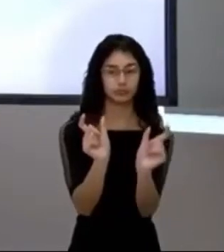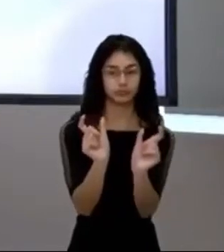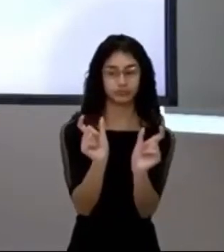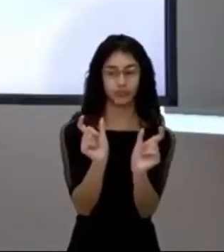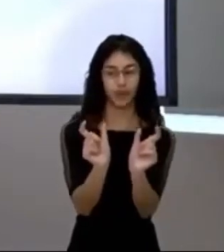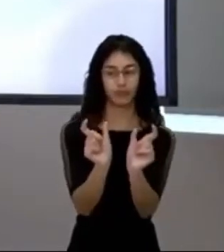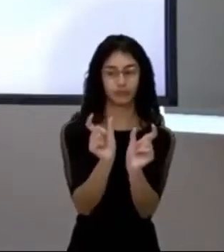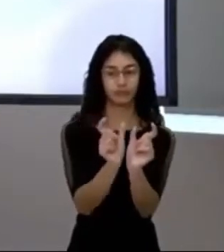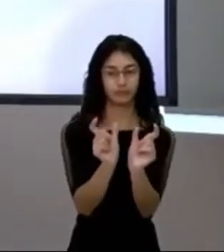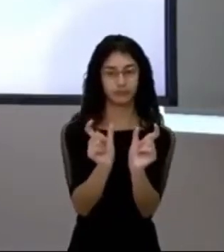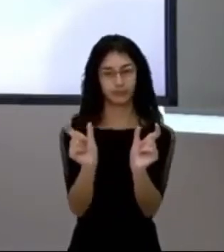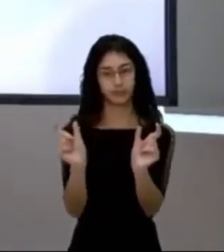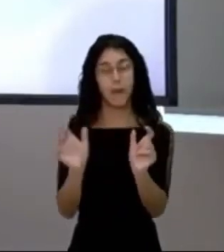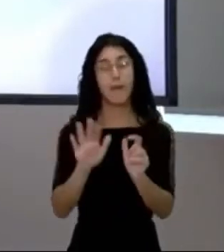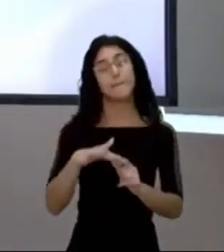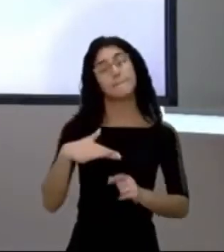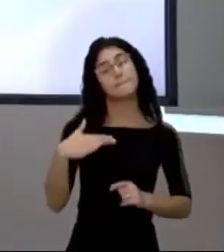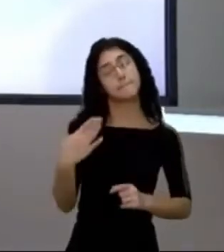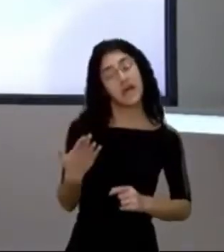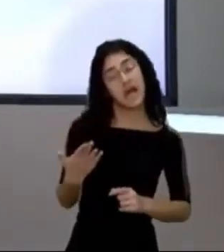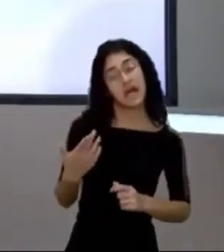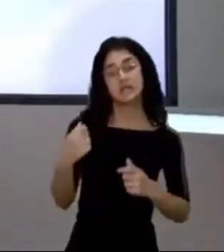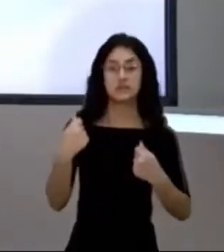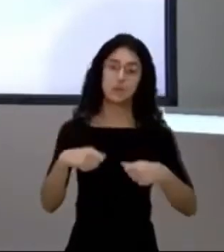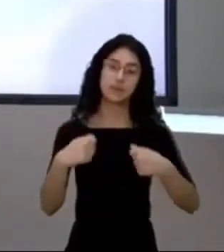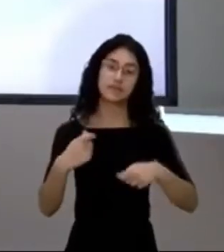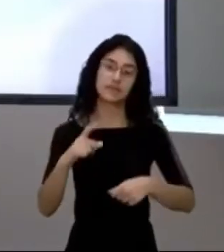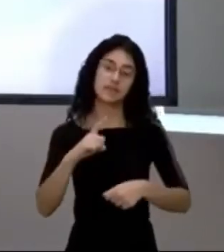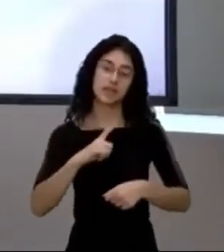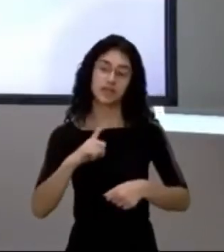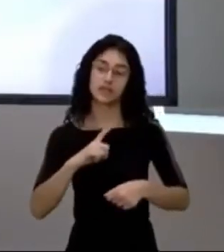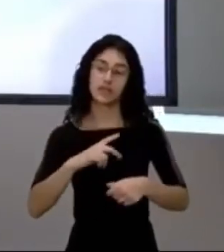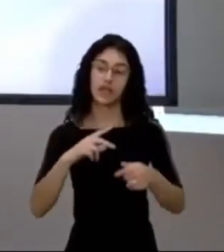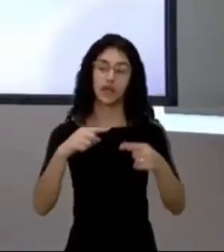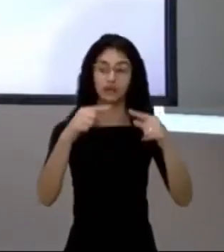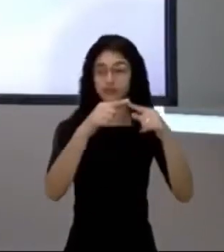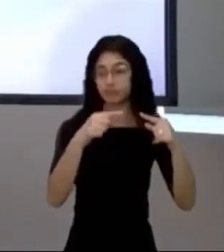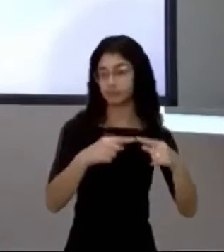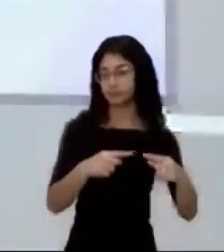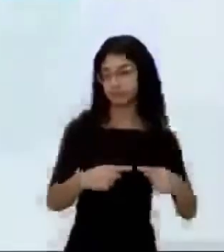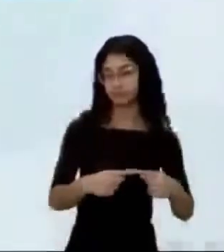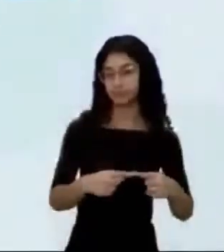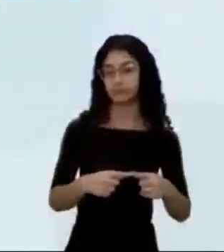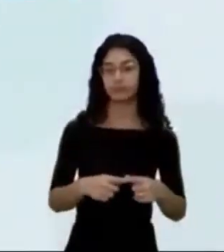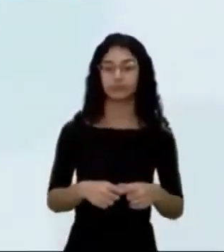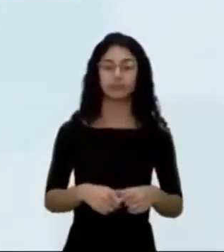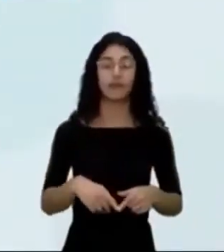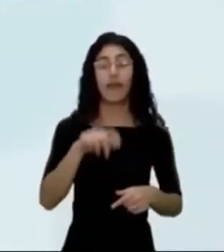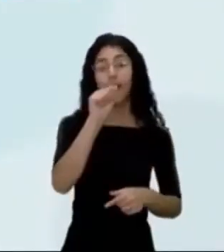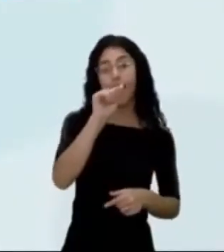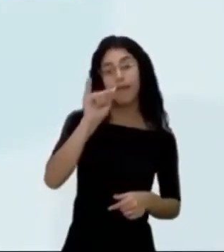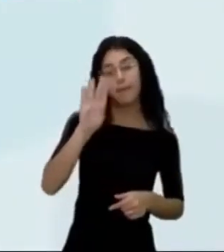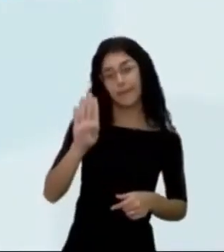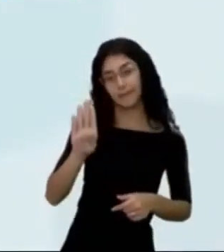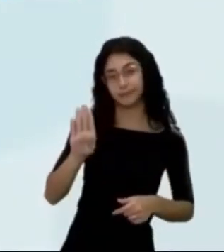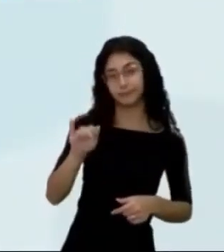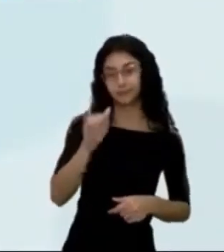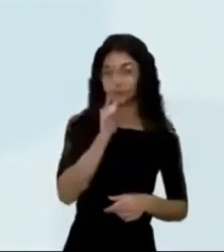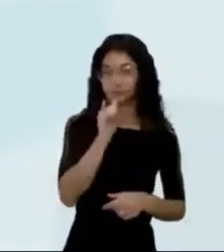mas essas palavras não precisam ter sentido como por exemplo aí Bê Ok